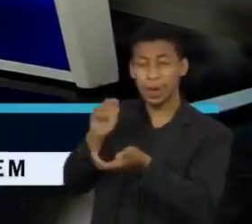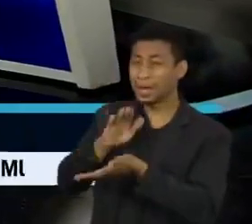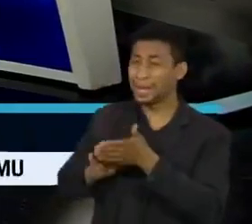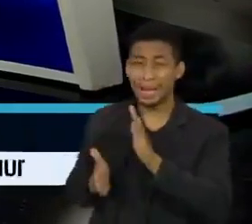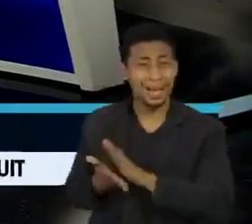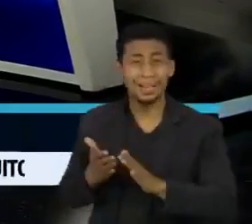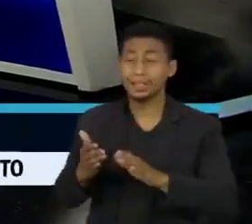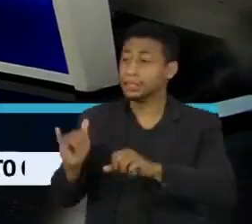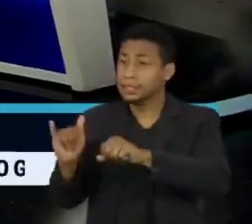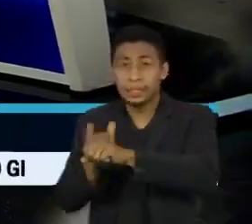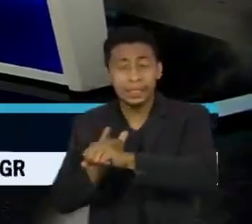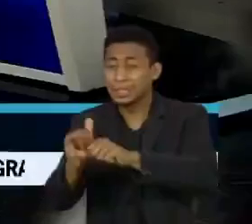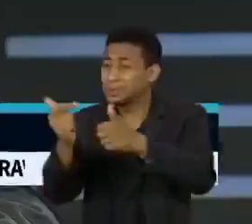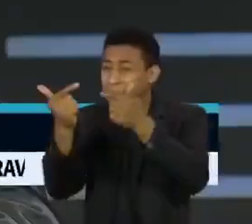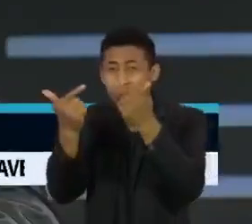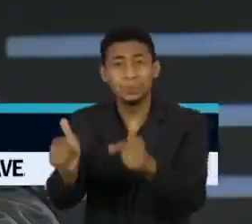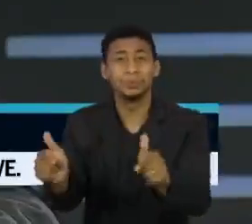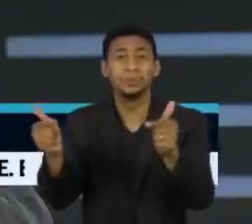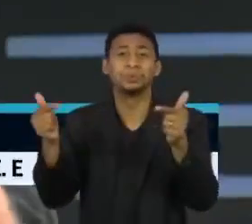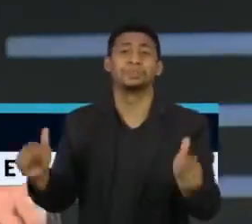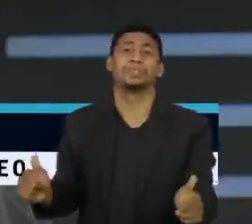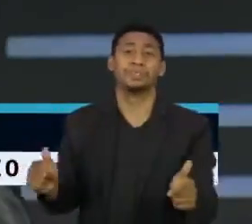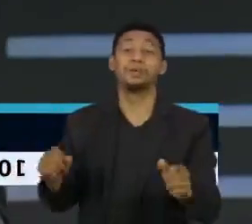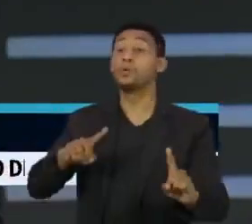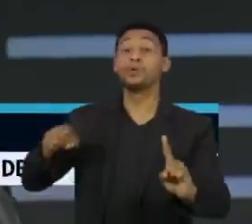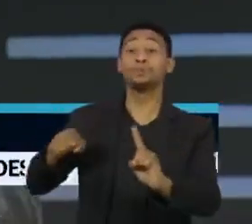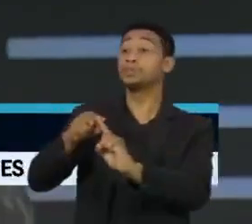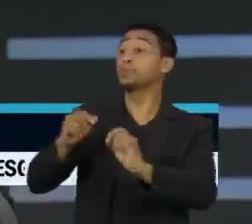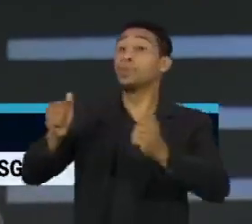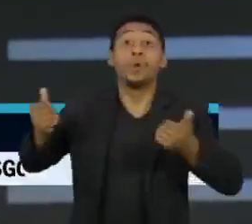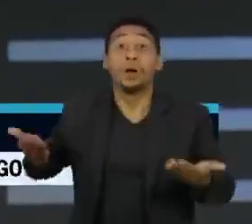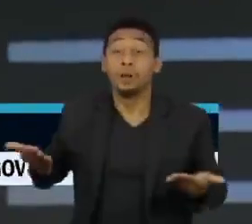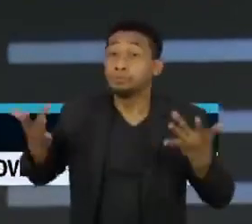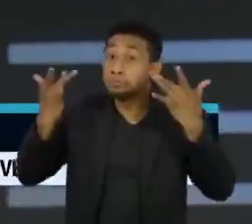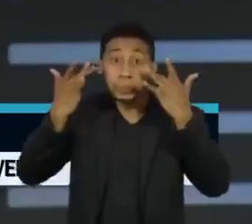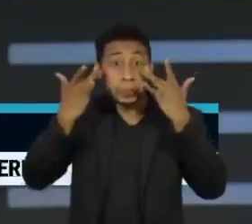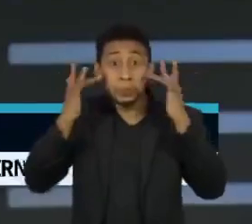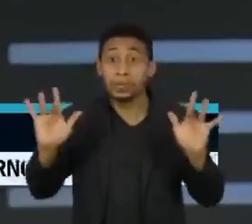um plano. Para onde vai esse governo agora? Você não sabe. É sempre remendos.